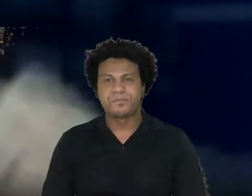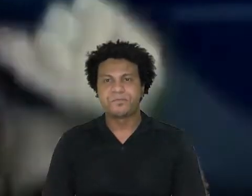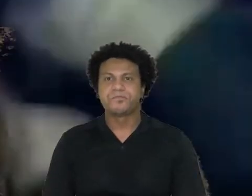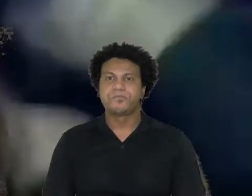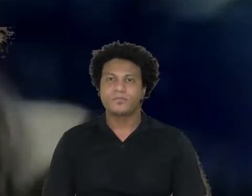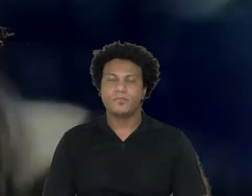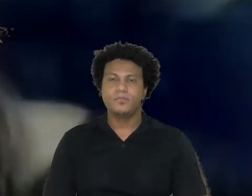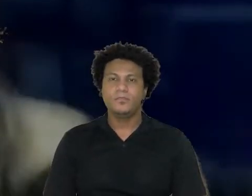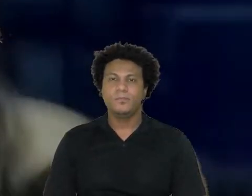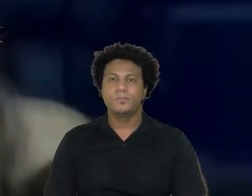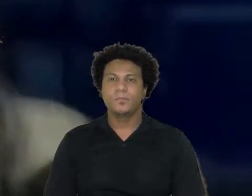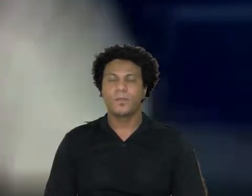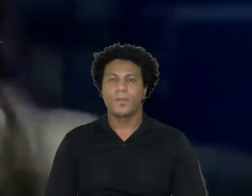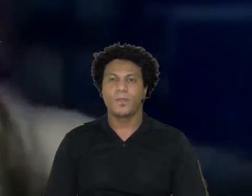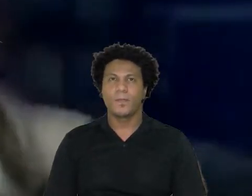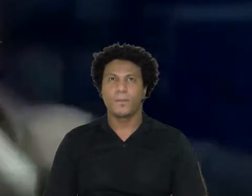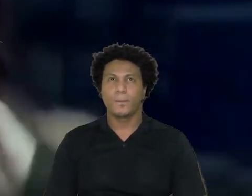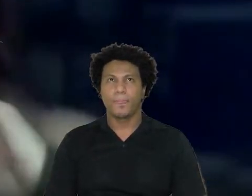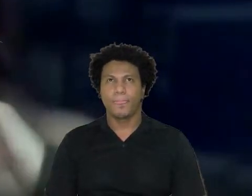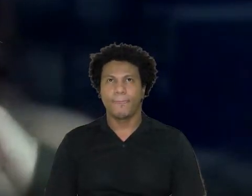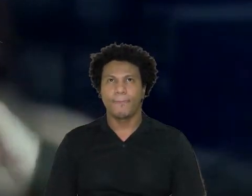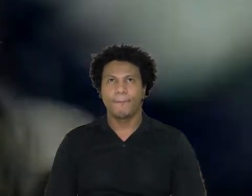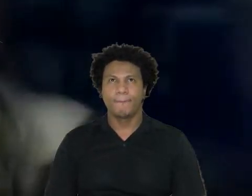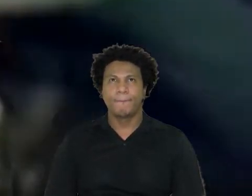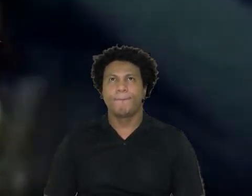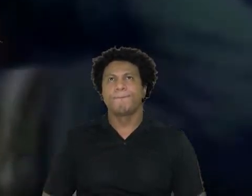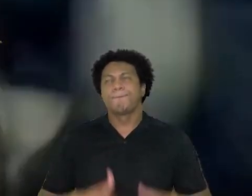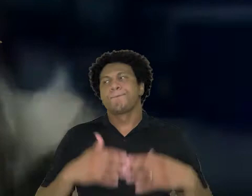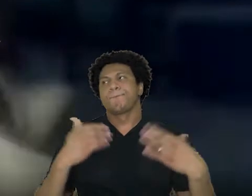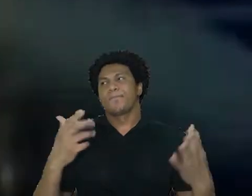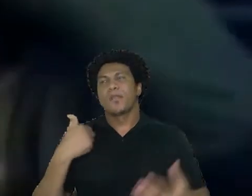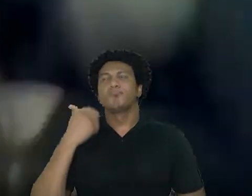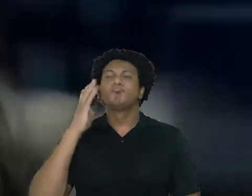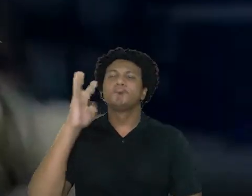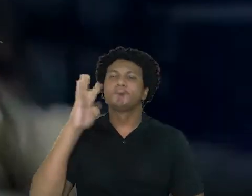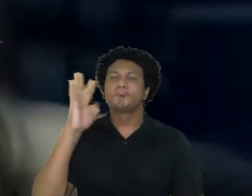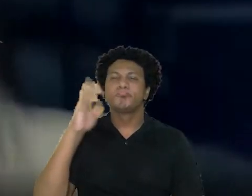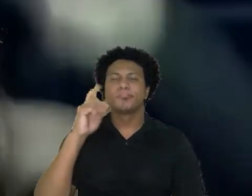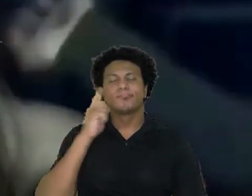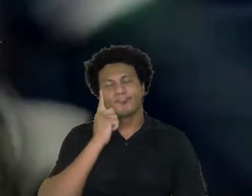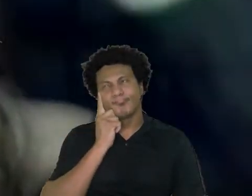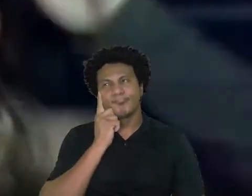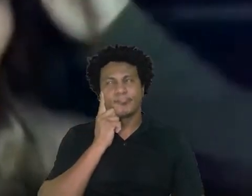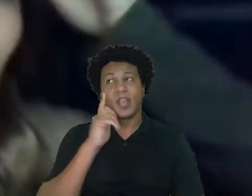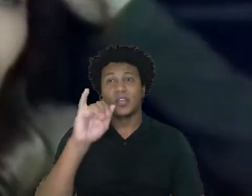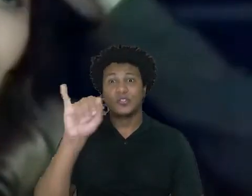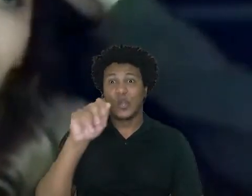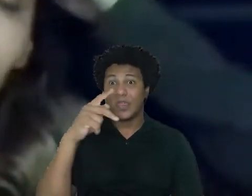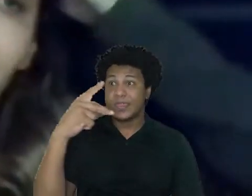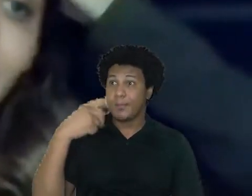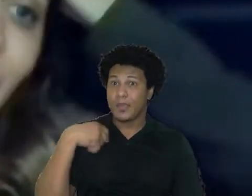minha frente, rebatendo na parede clara, então fica a luz fica só em mim. O fundo está escuro.